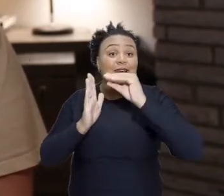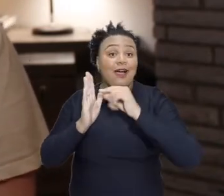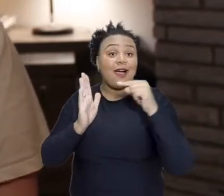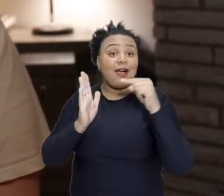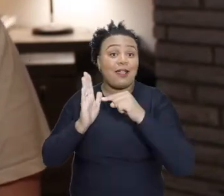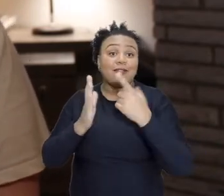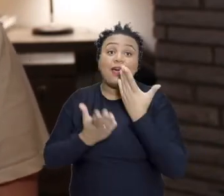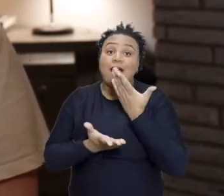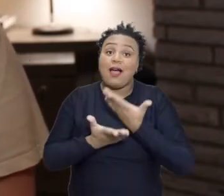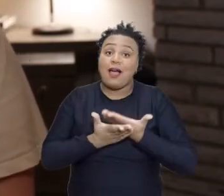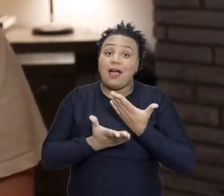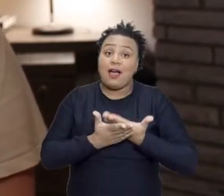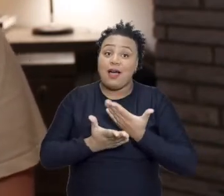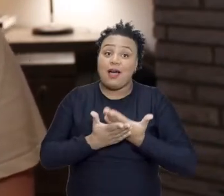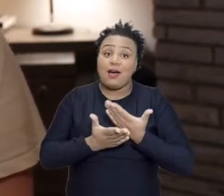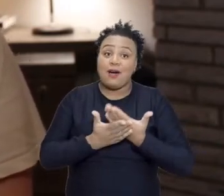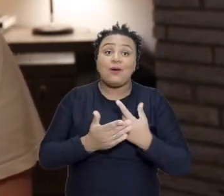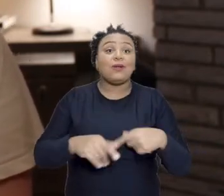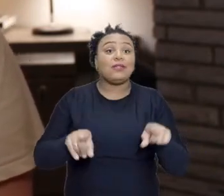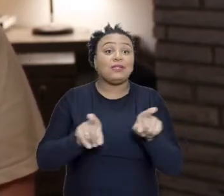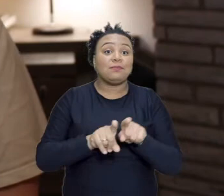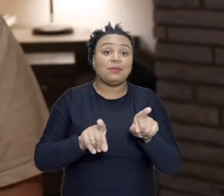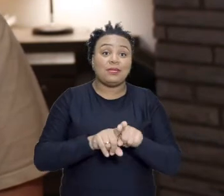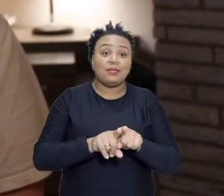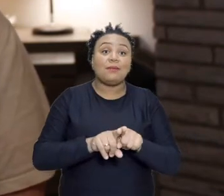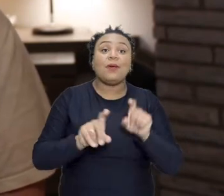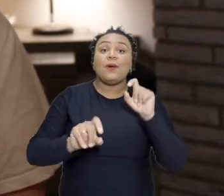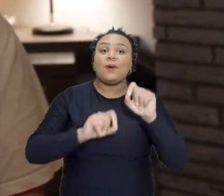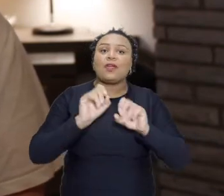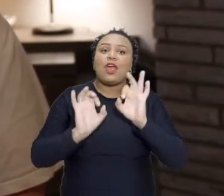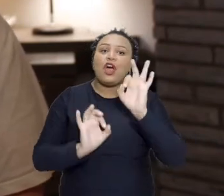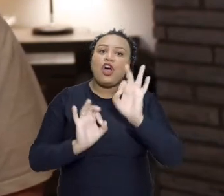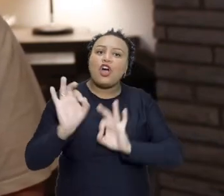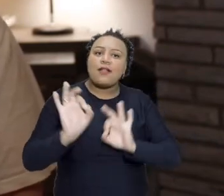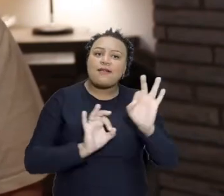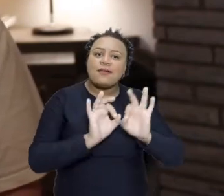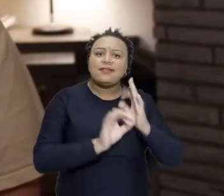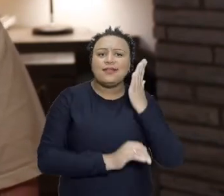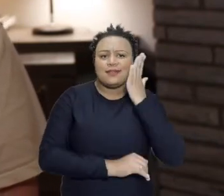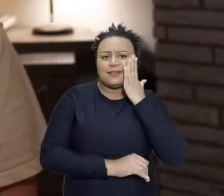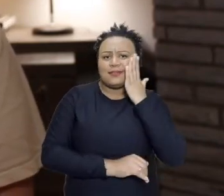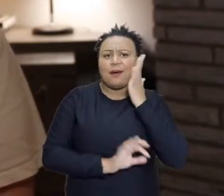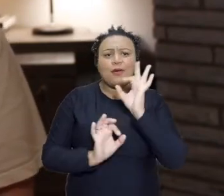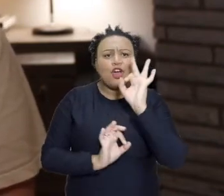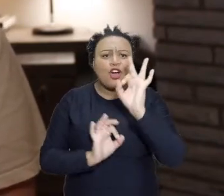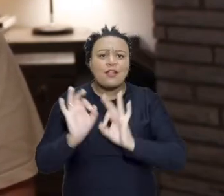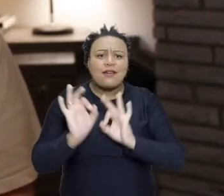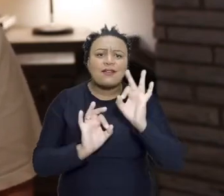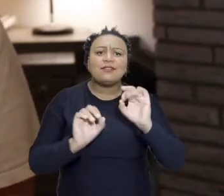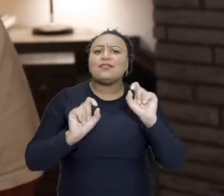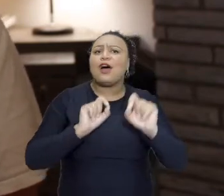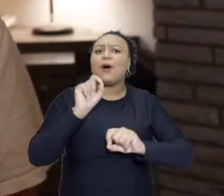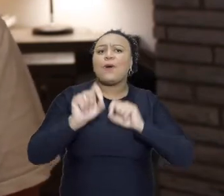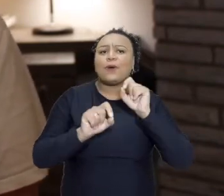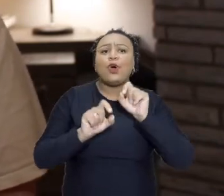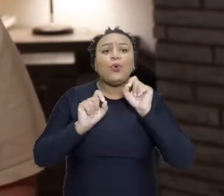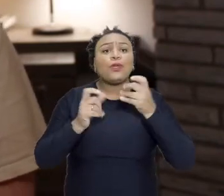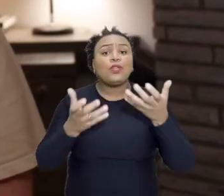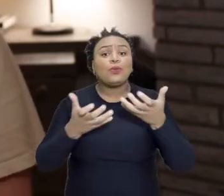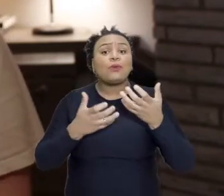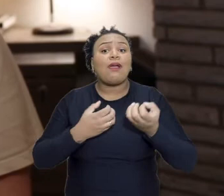você também se organizar, sabe? Se organizar em relação ao que você quer